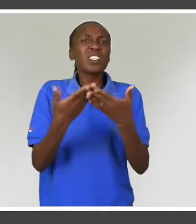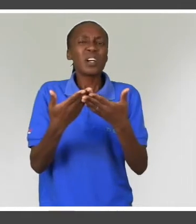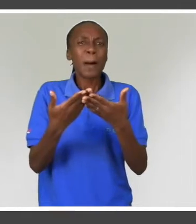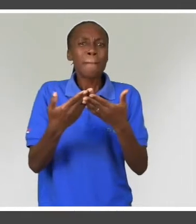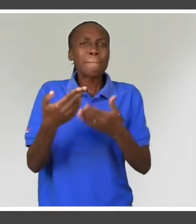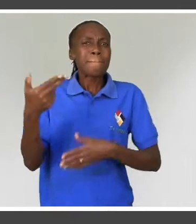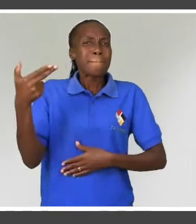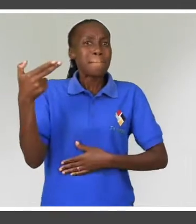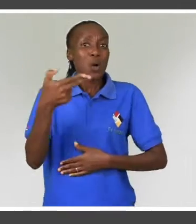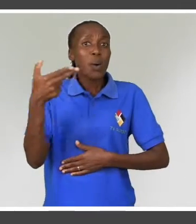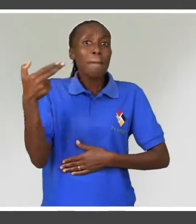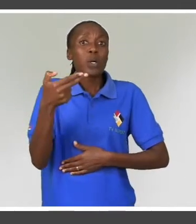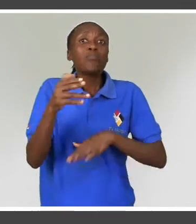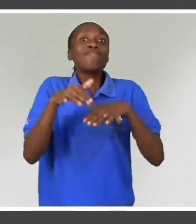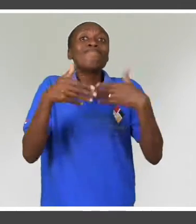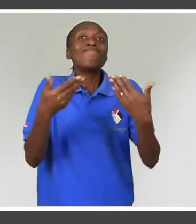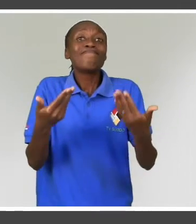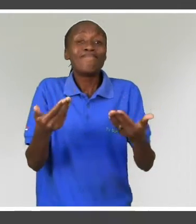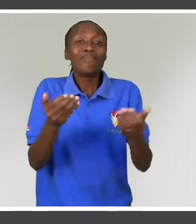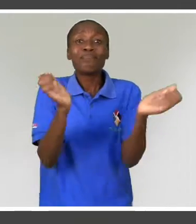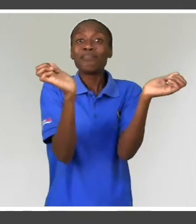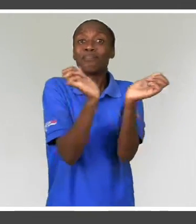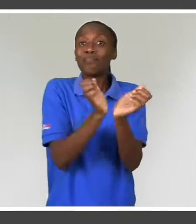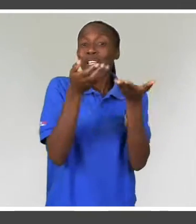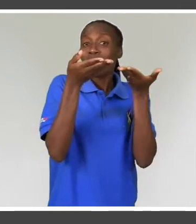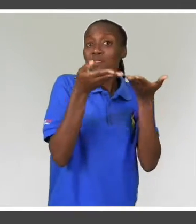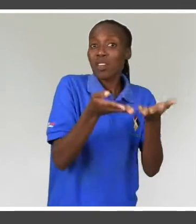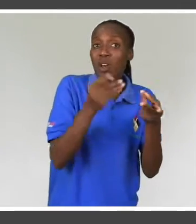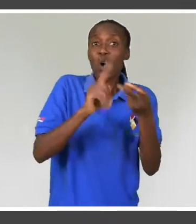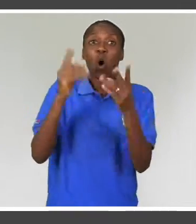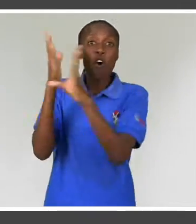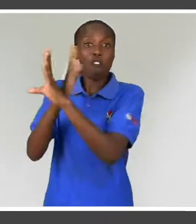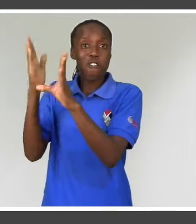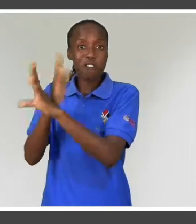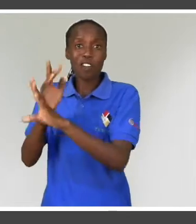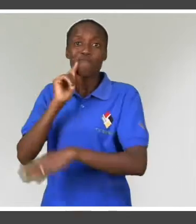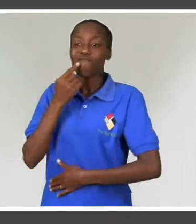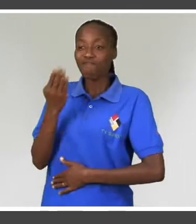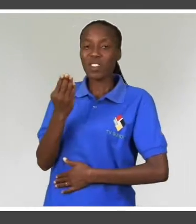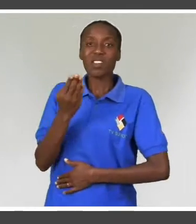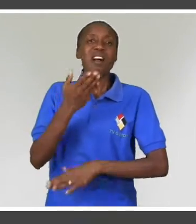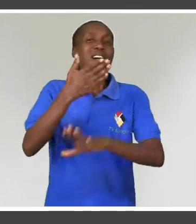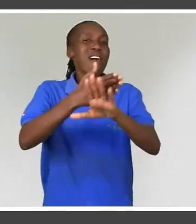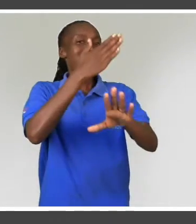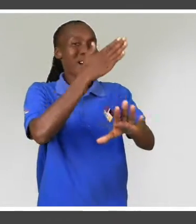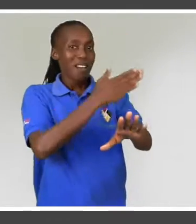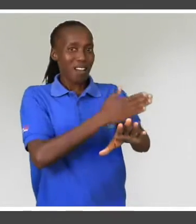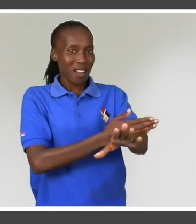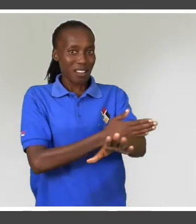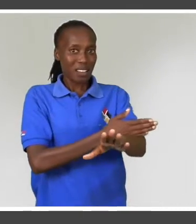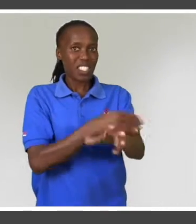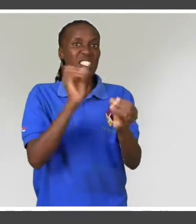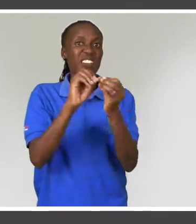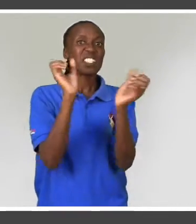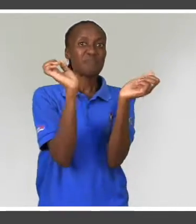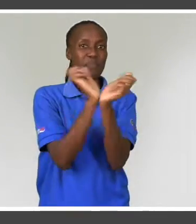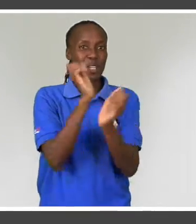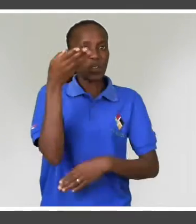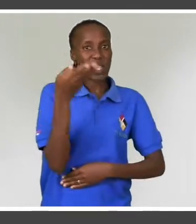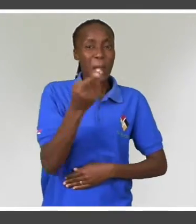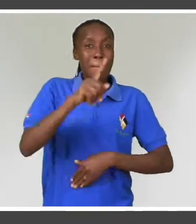um pouco essa trajetória da bala, o que aconteceu foi a nível da peniciária ou quando estava fora? Isso foi antes. Antes.